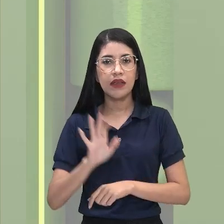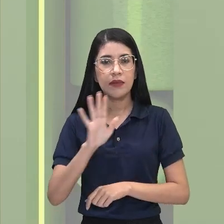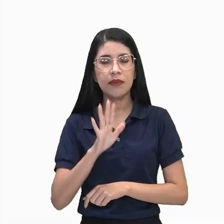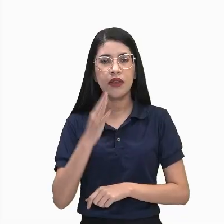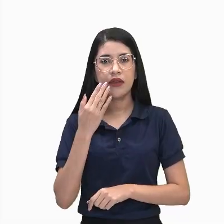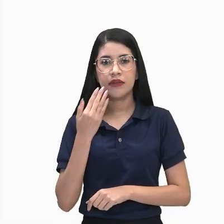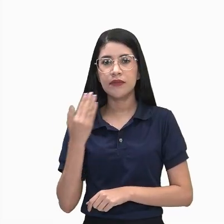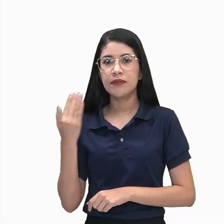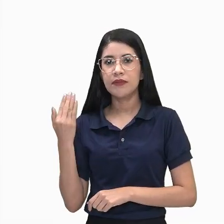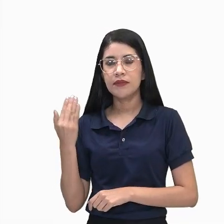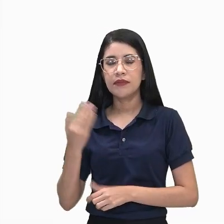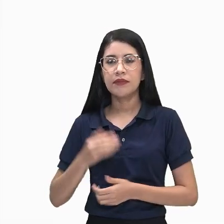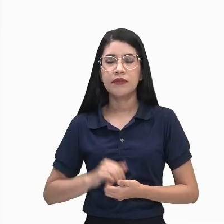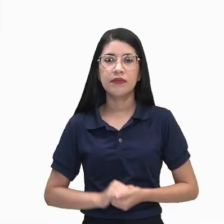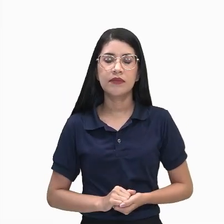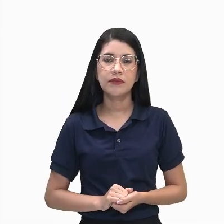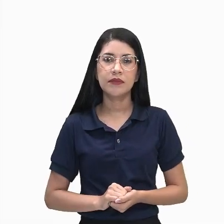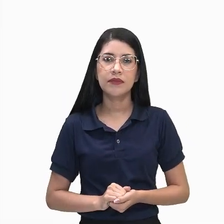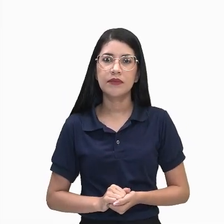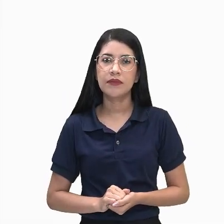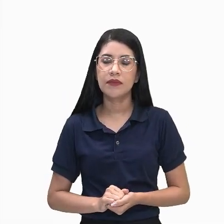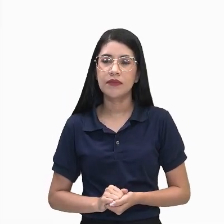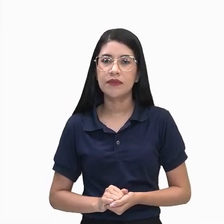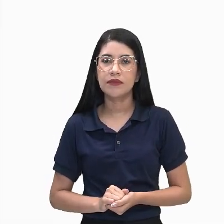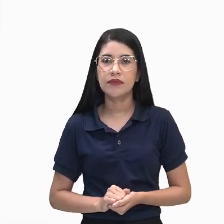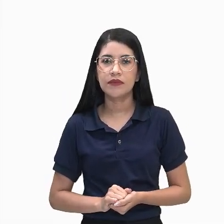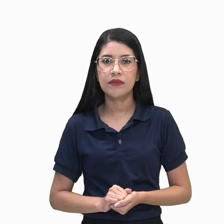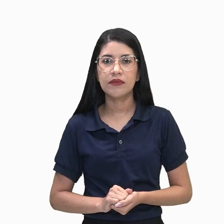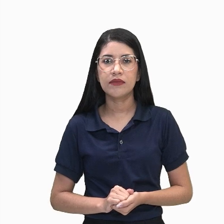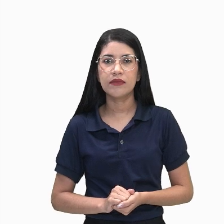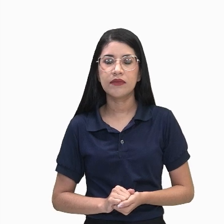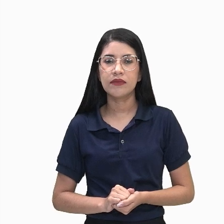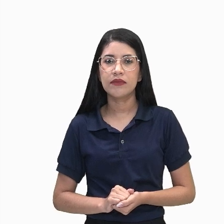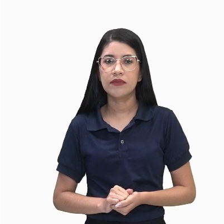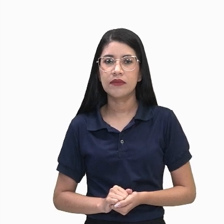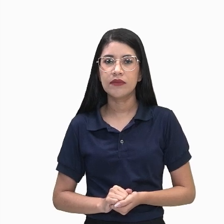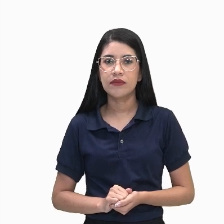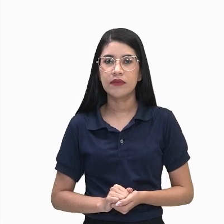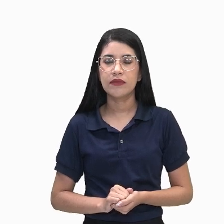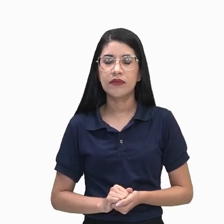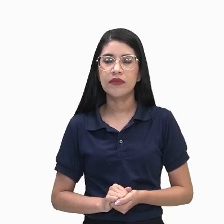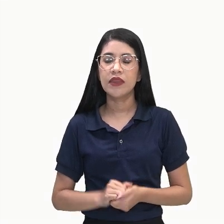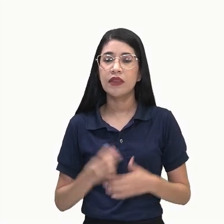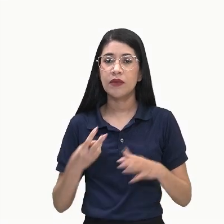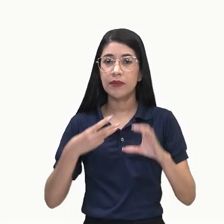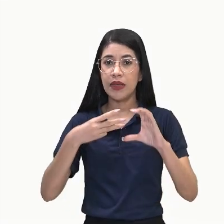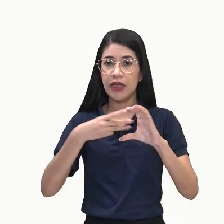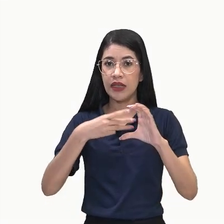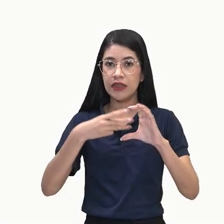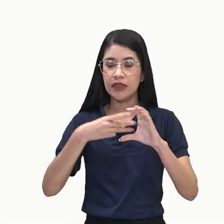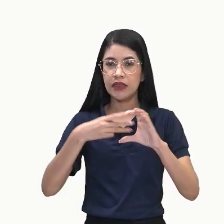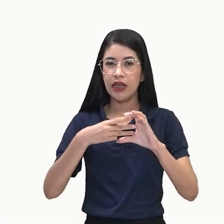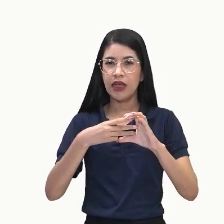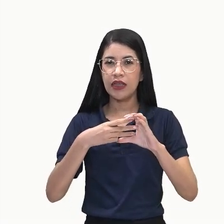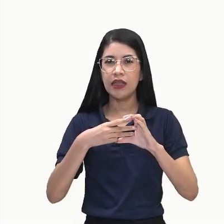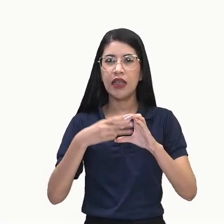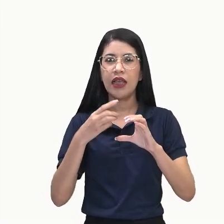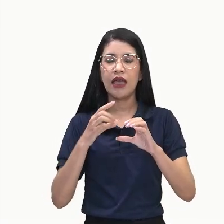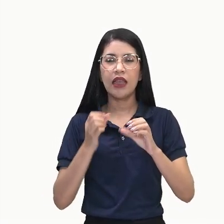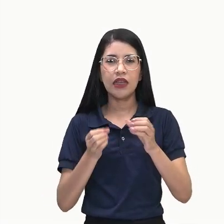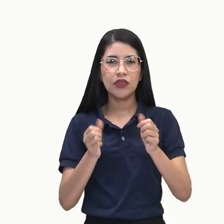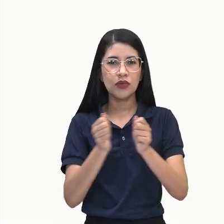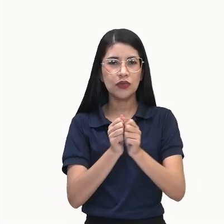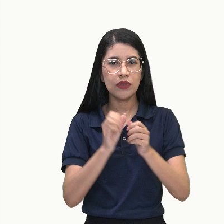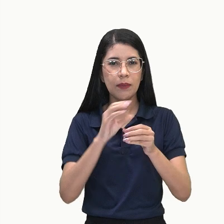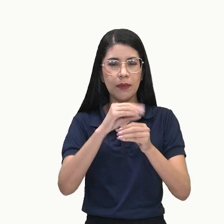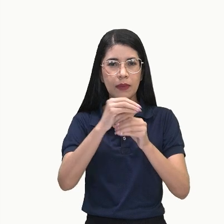ilustração que nós temos agora aí na sua tela. Ó. Uma célula, o conjunto de células